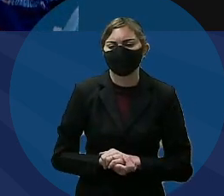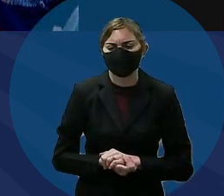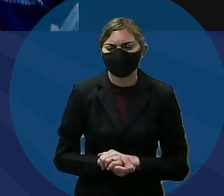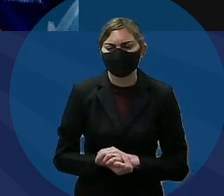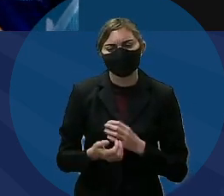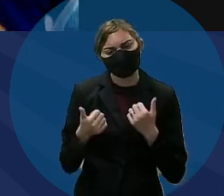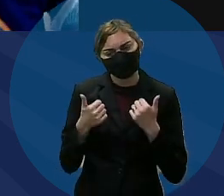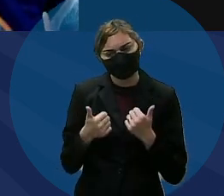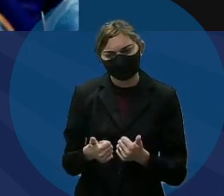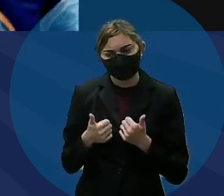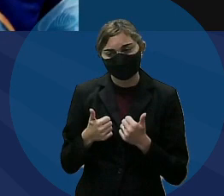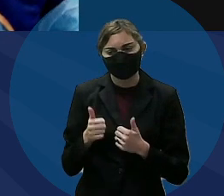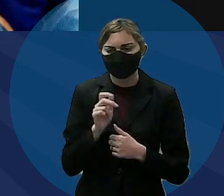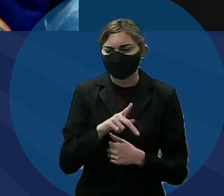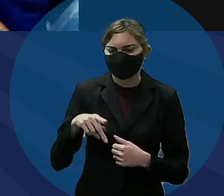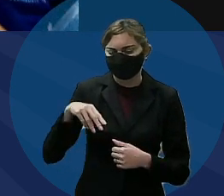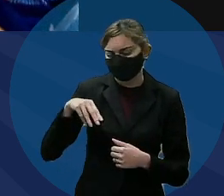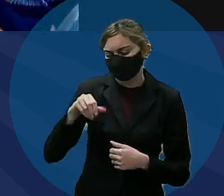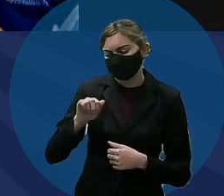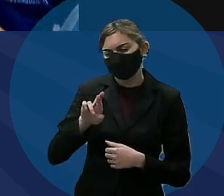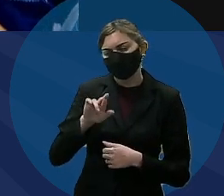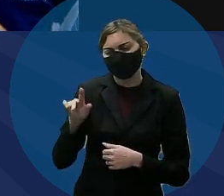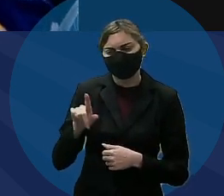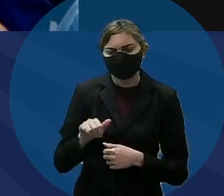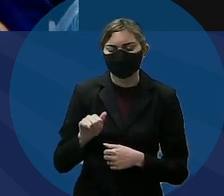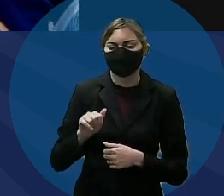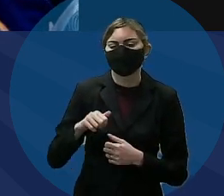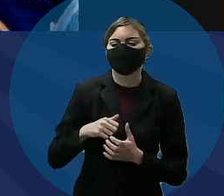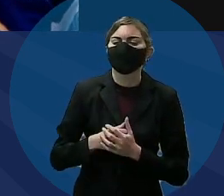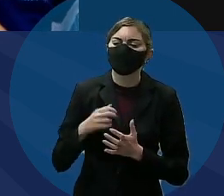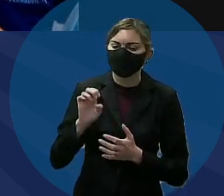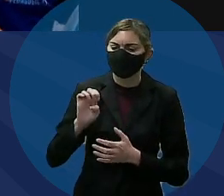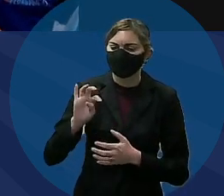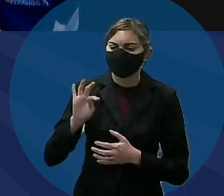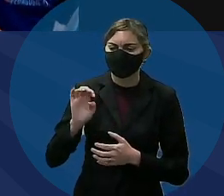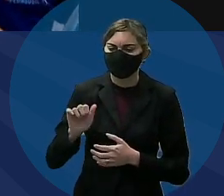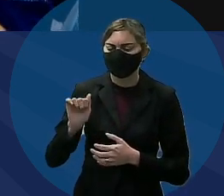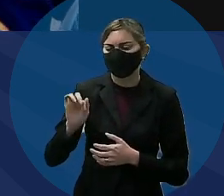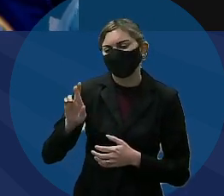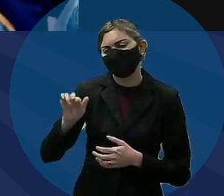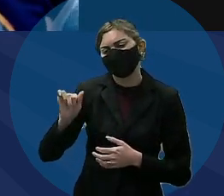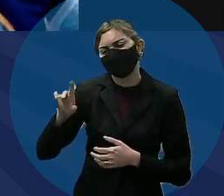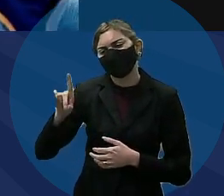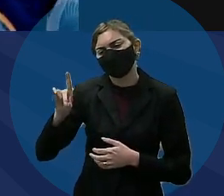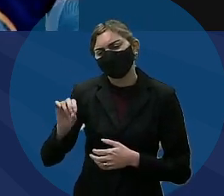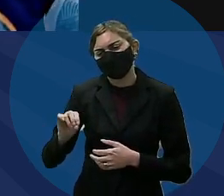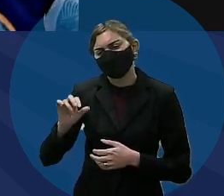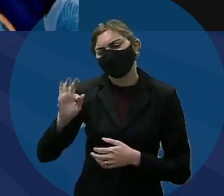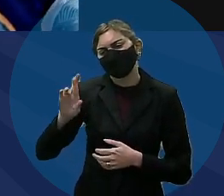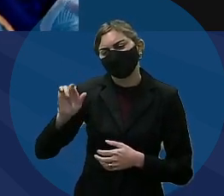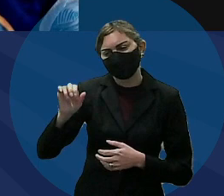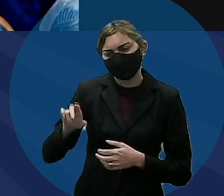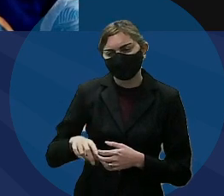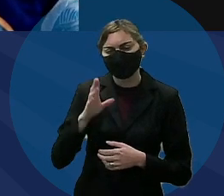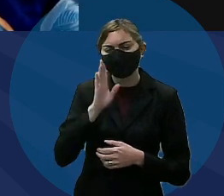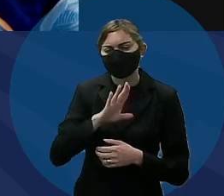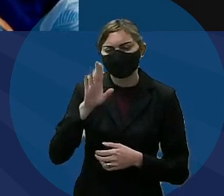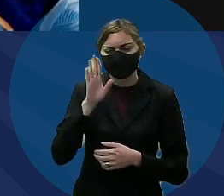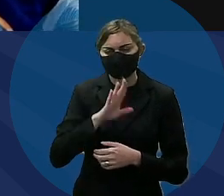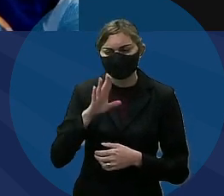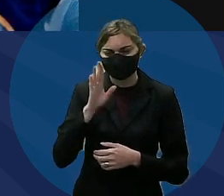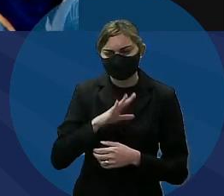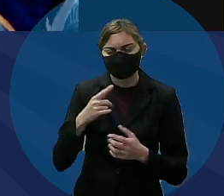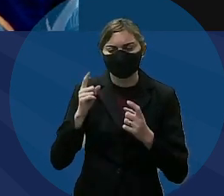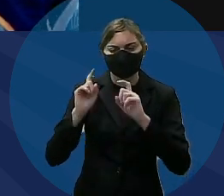Muito bem, professora Marisa Aquino, da ETE Alfredo Freire. Muito legal esse diálogo